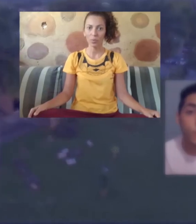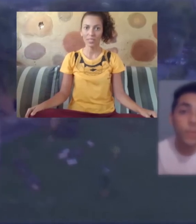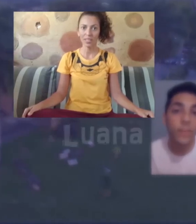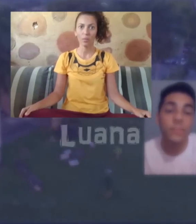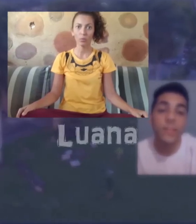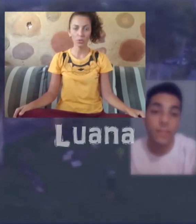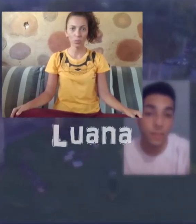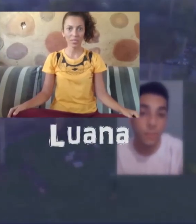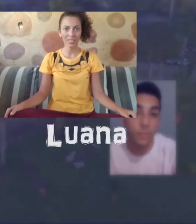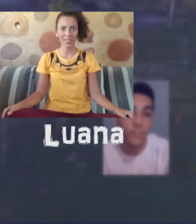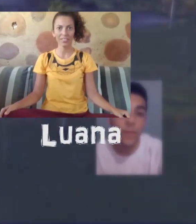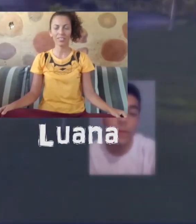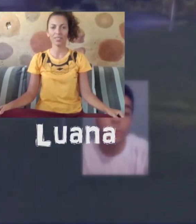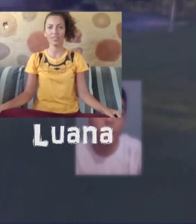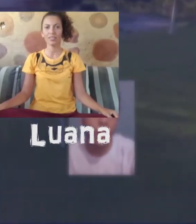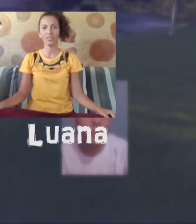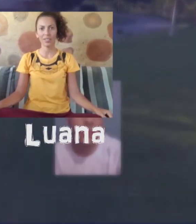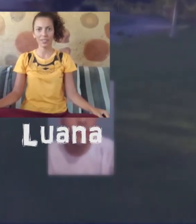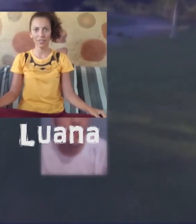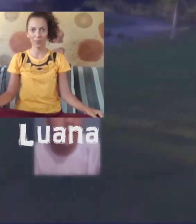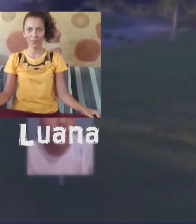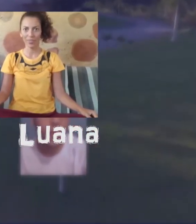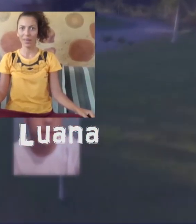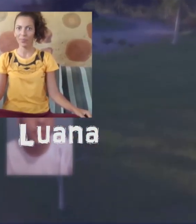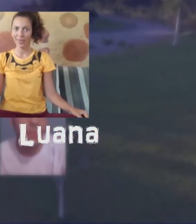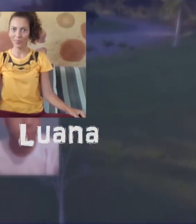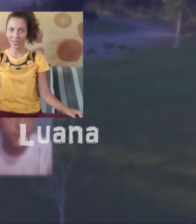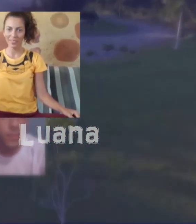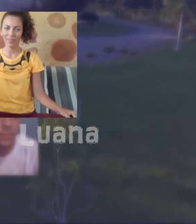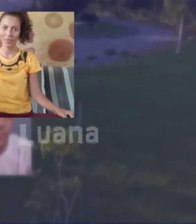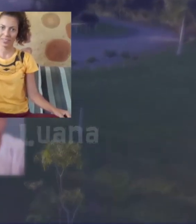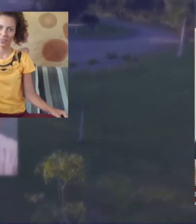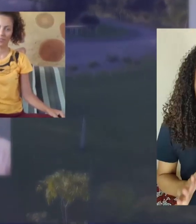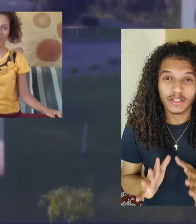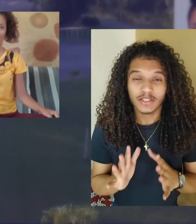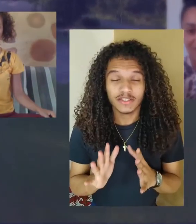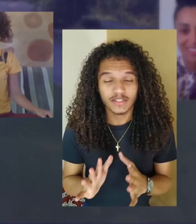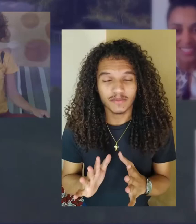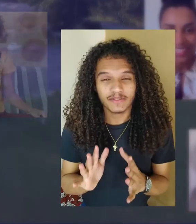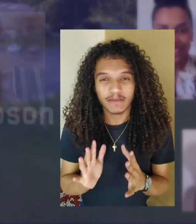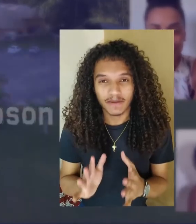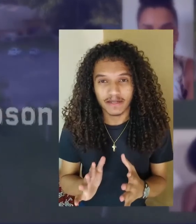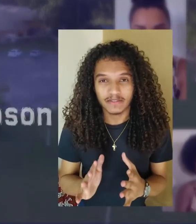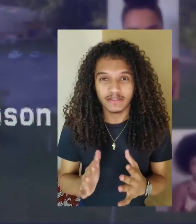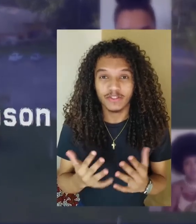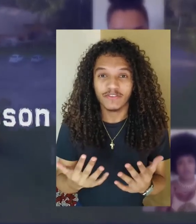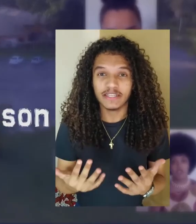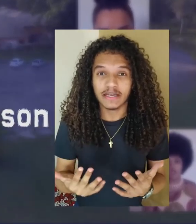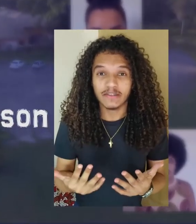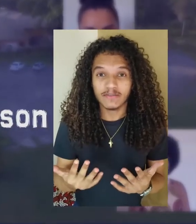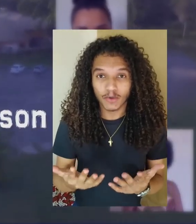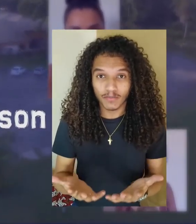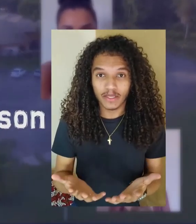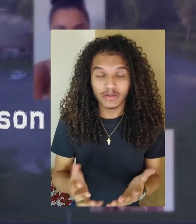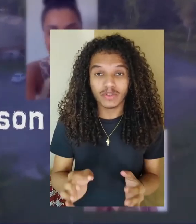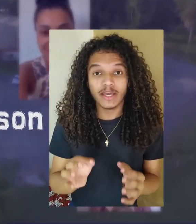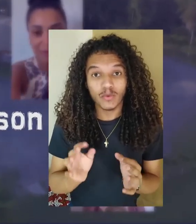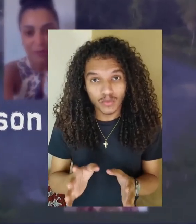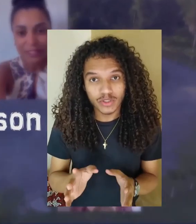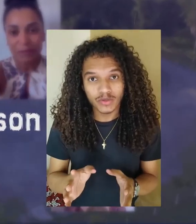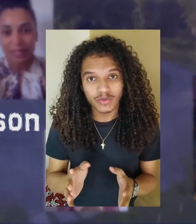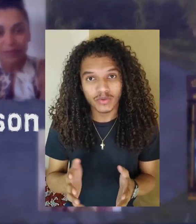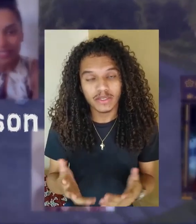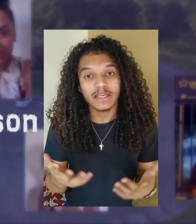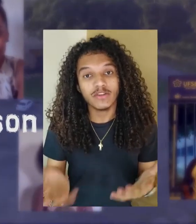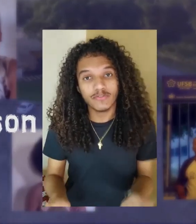saibamos mobilizar múltiplas inteligências nessa direção. Parabéns, amada UFSB. Que sejamos capazes de enfrentar esse momento que